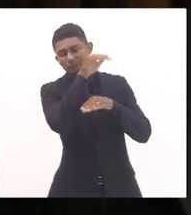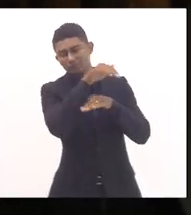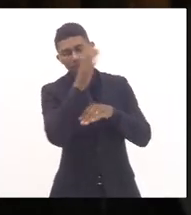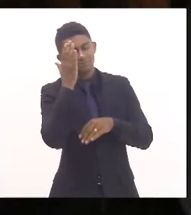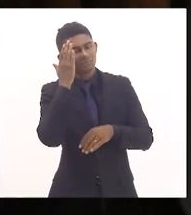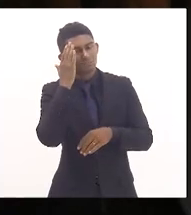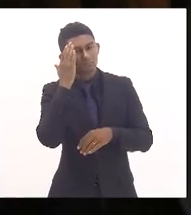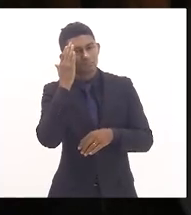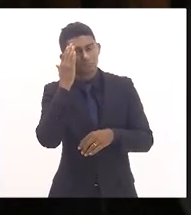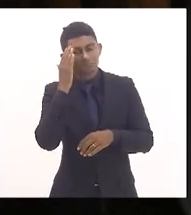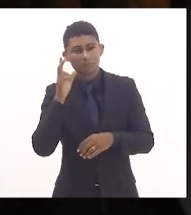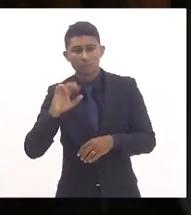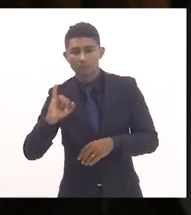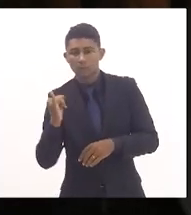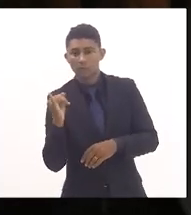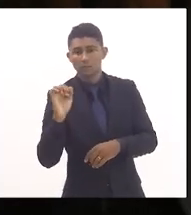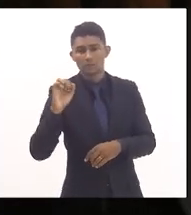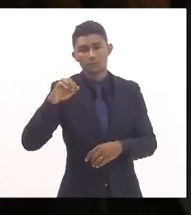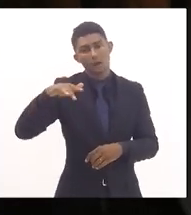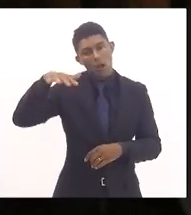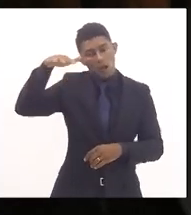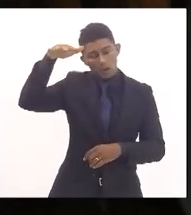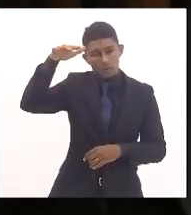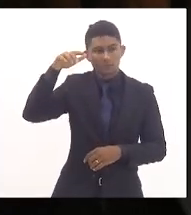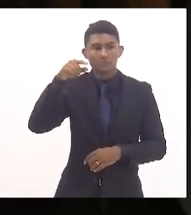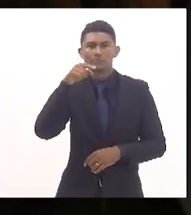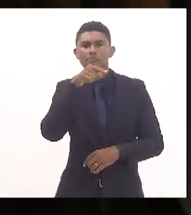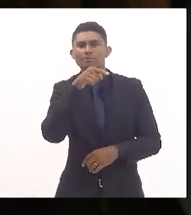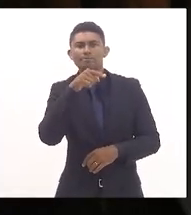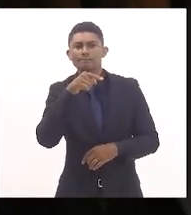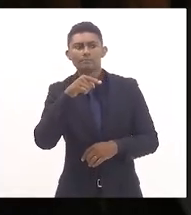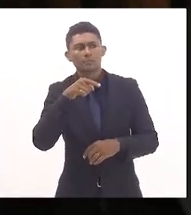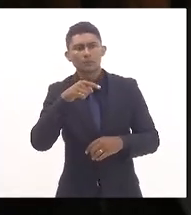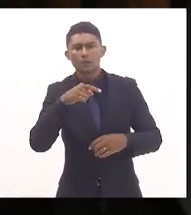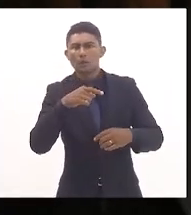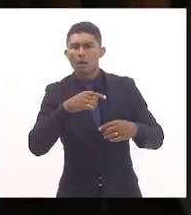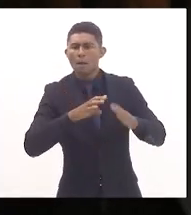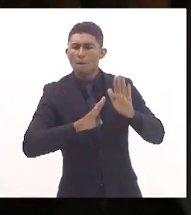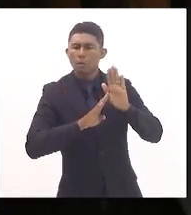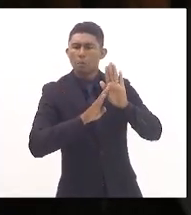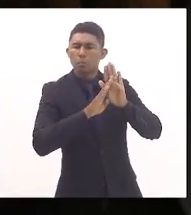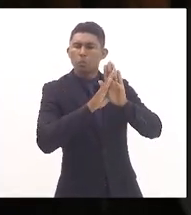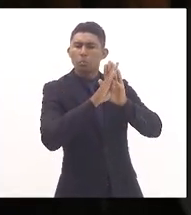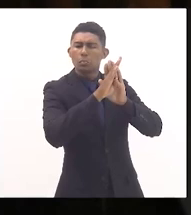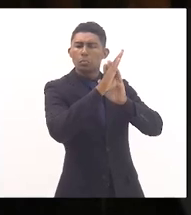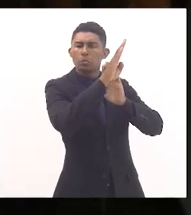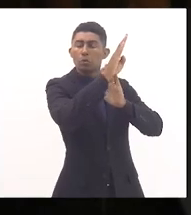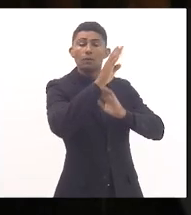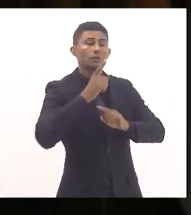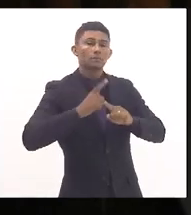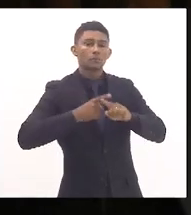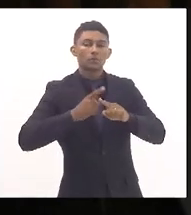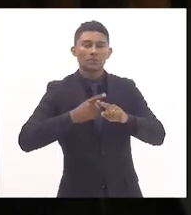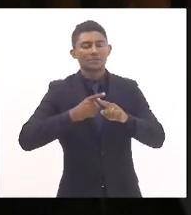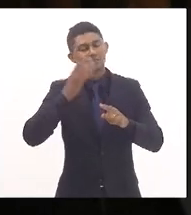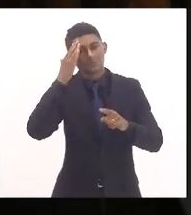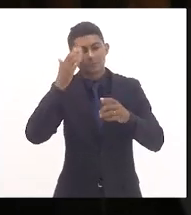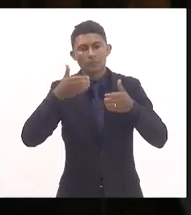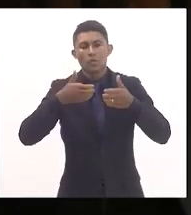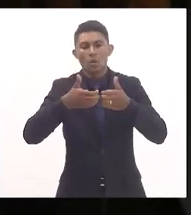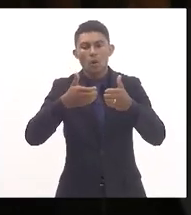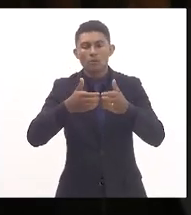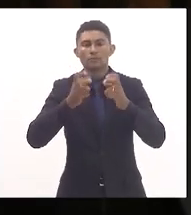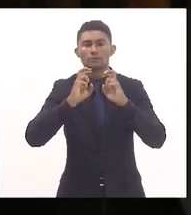inflação está sendo alimentada pelo custo absurdo dos transportes